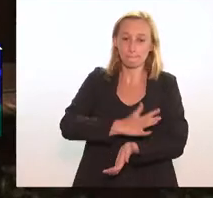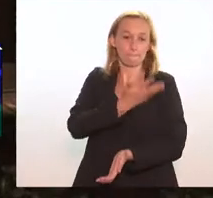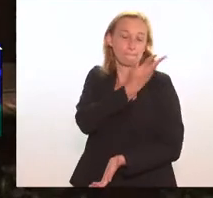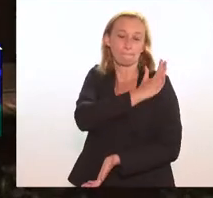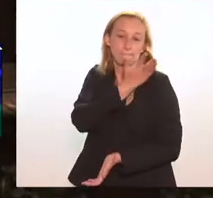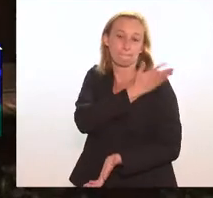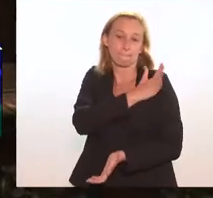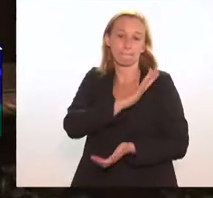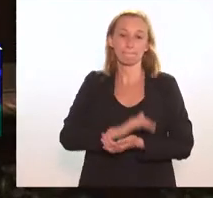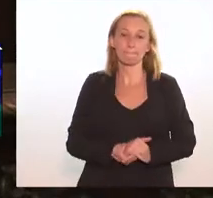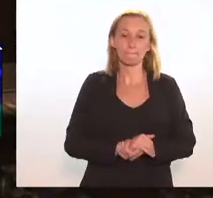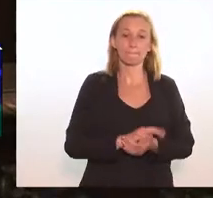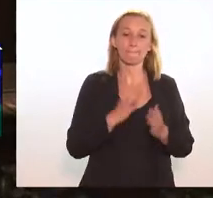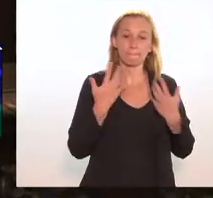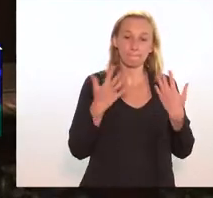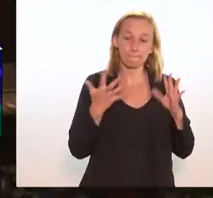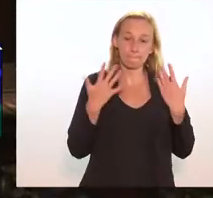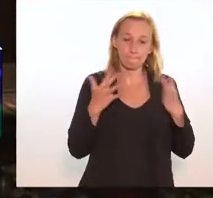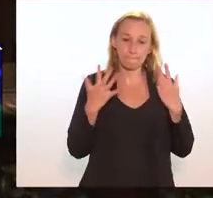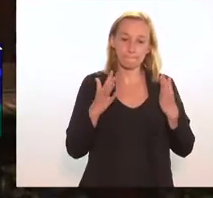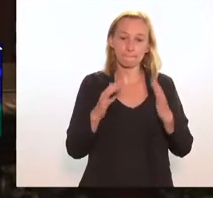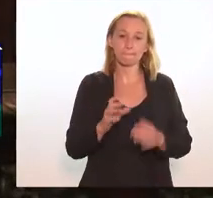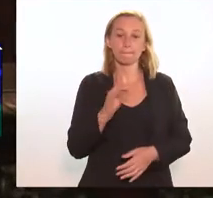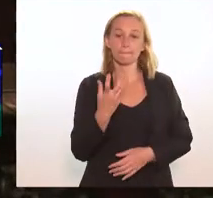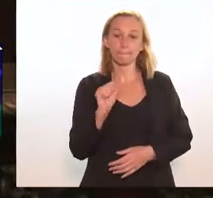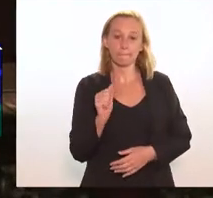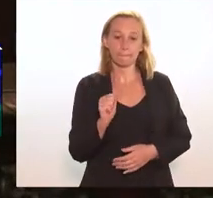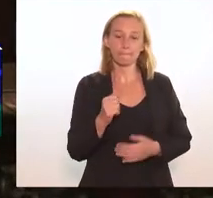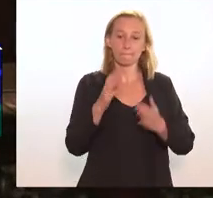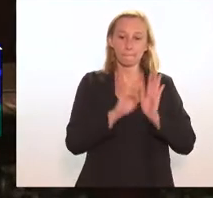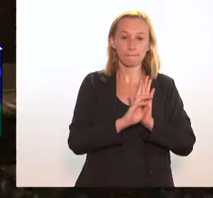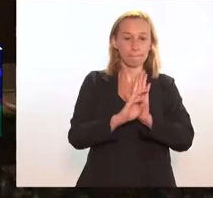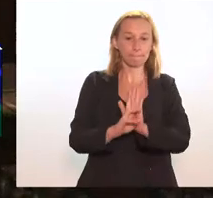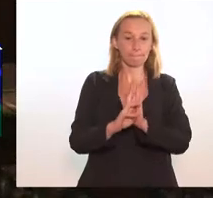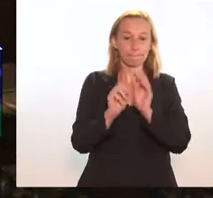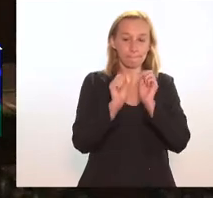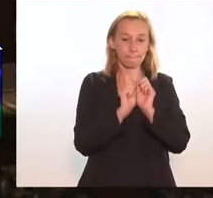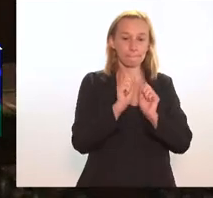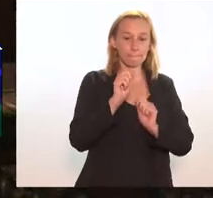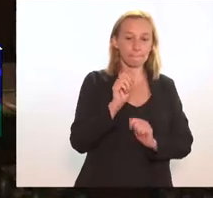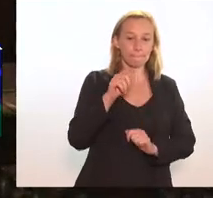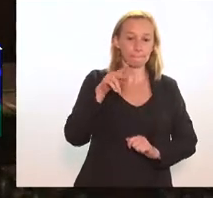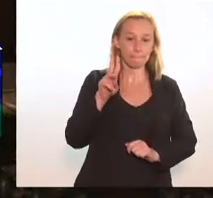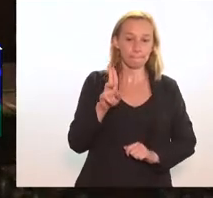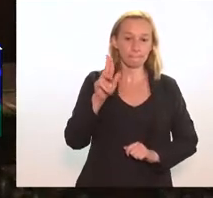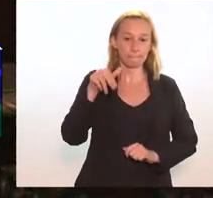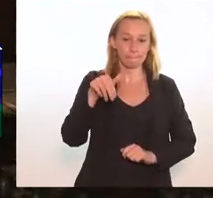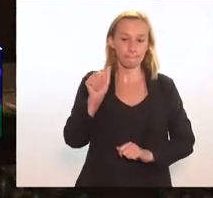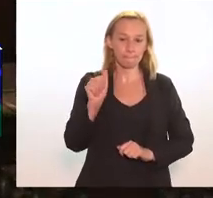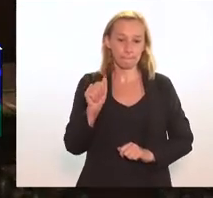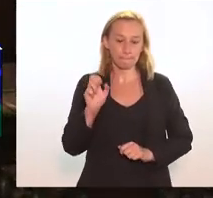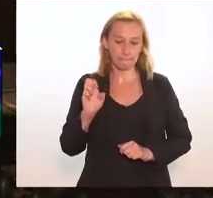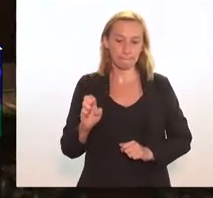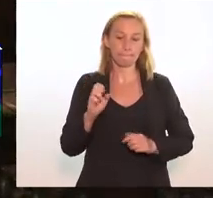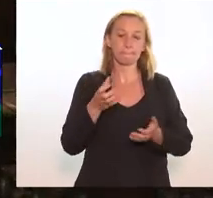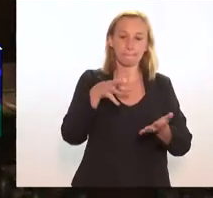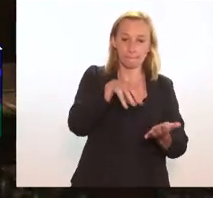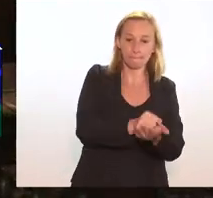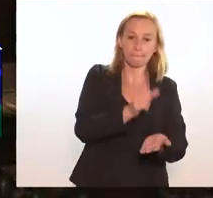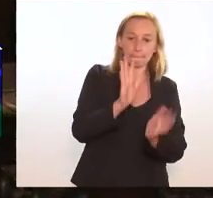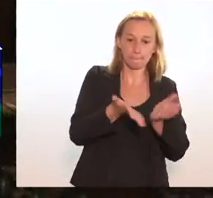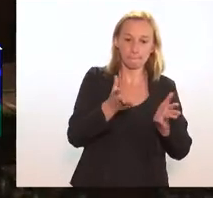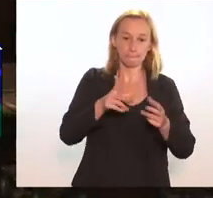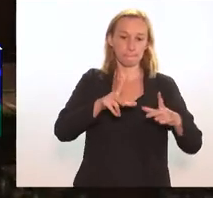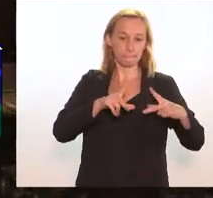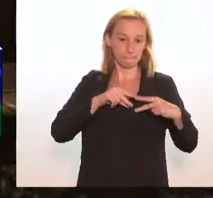Portanto, uma saudação a essa campanha que Vossa Excelência, como representante da Alerj na UNALI, nos traz aqui, faça aqui o devido registro. Estamos também